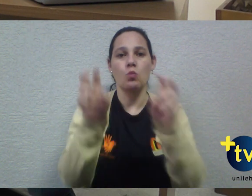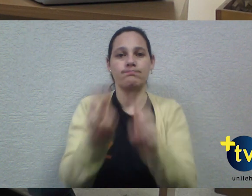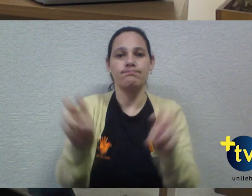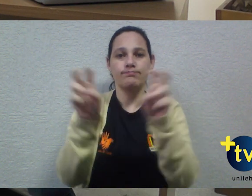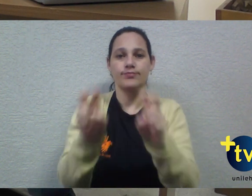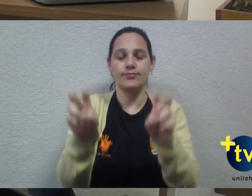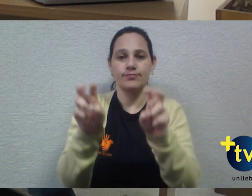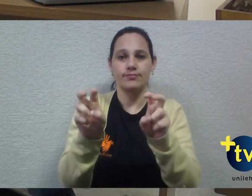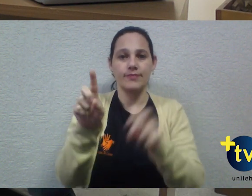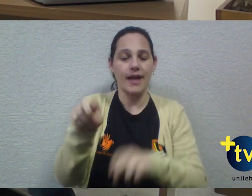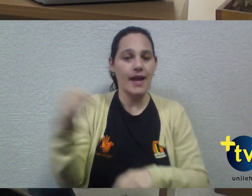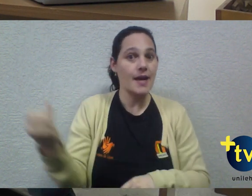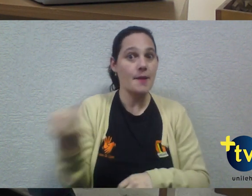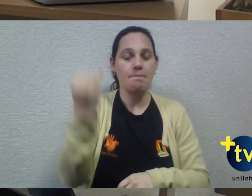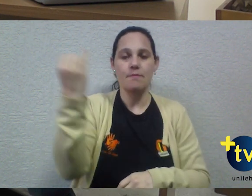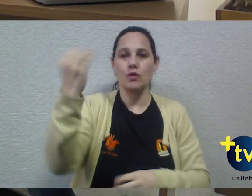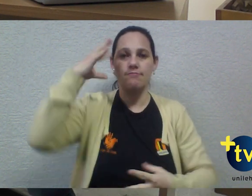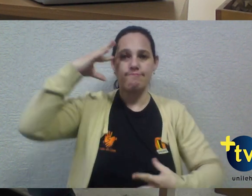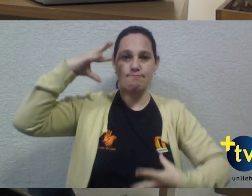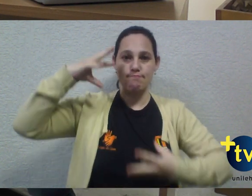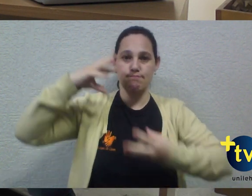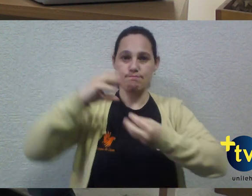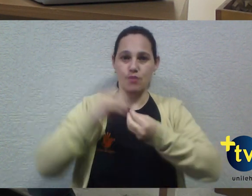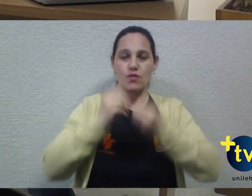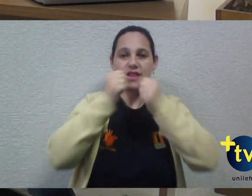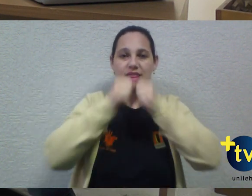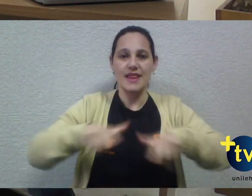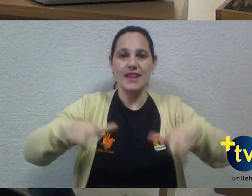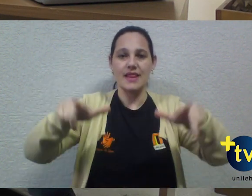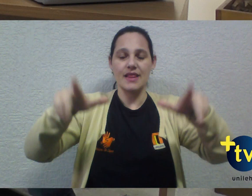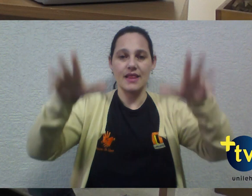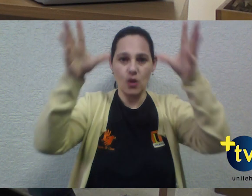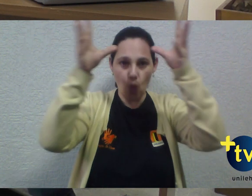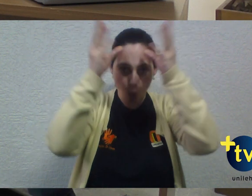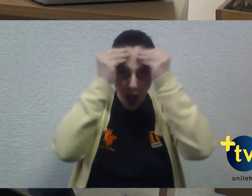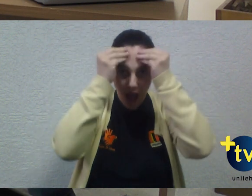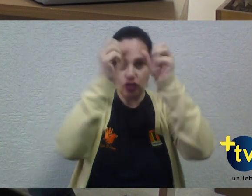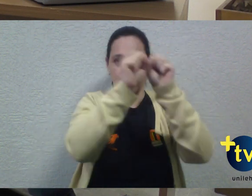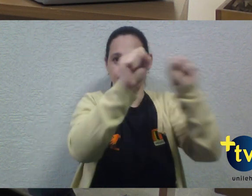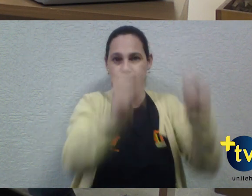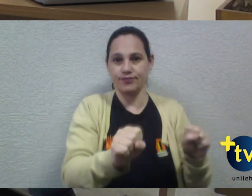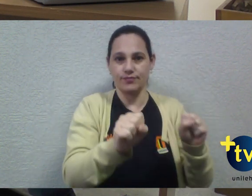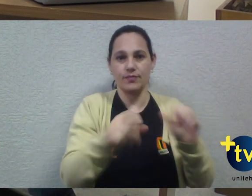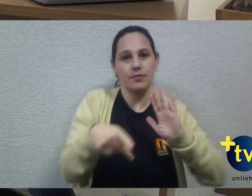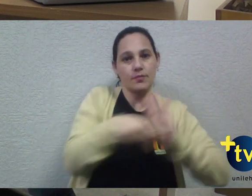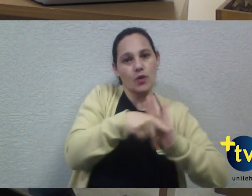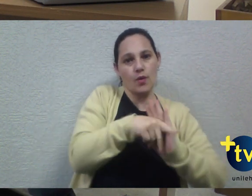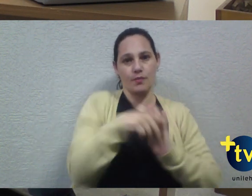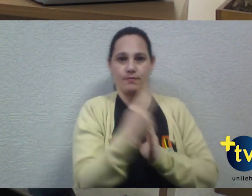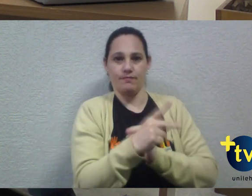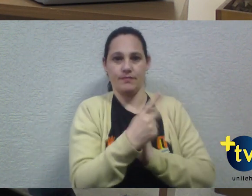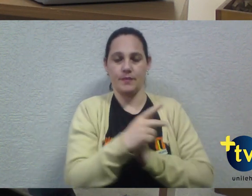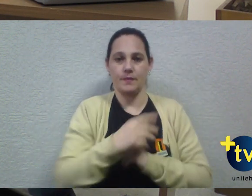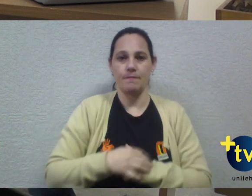entender toda a linguagem de sistemas. Ao ponto de que, a partir do momento que você tem esse domínio, você